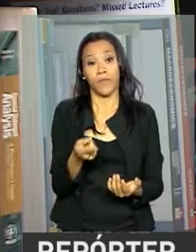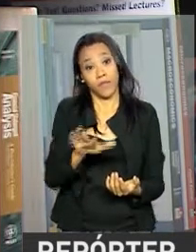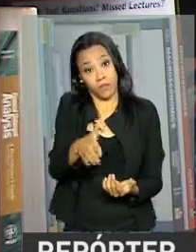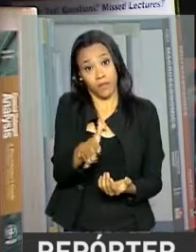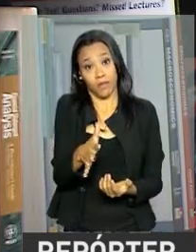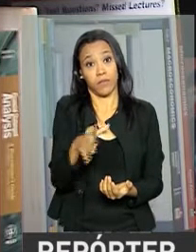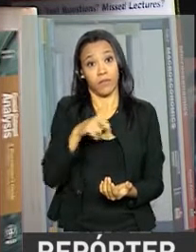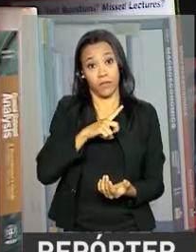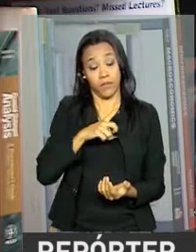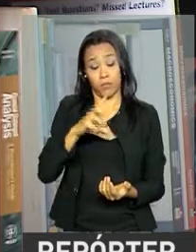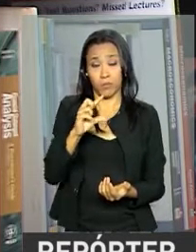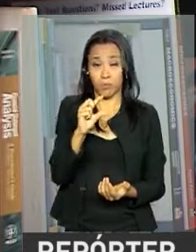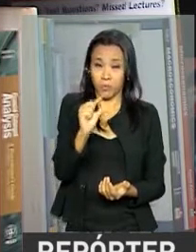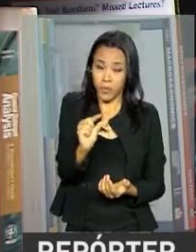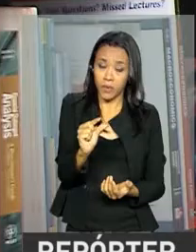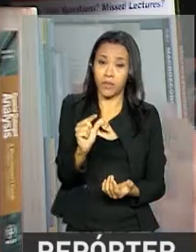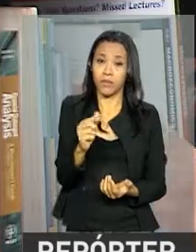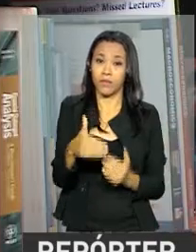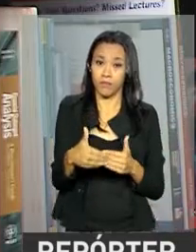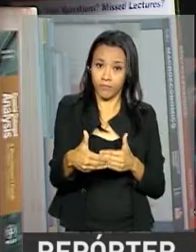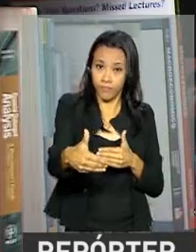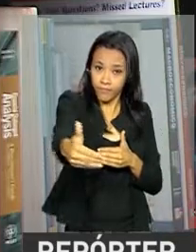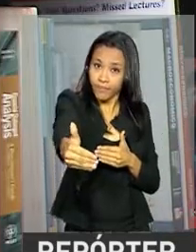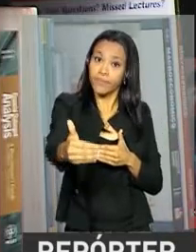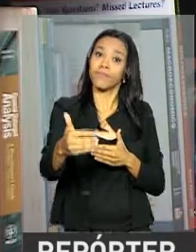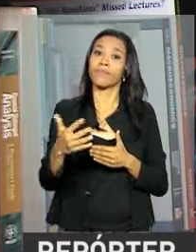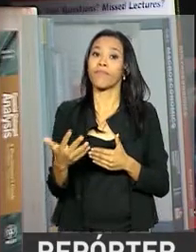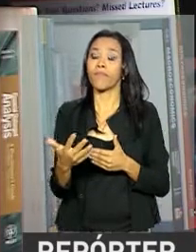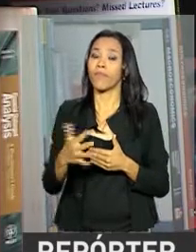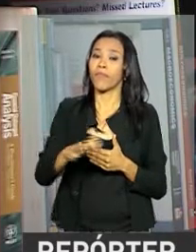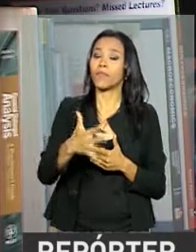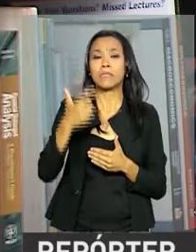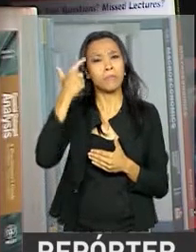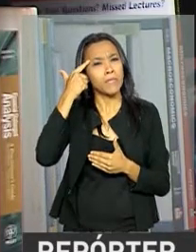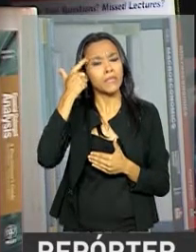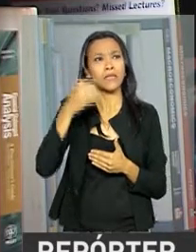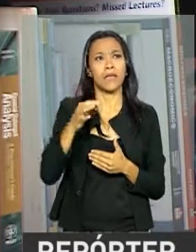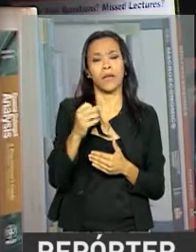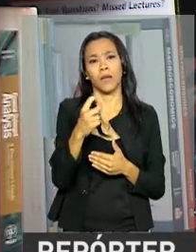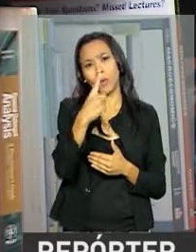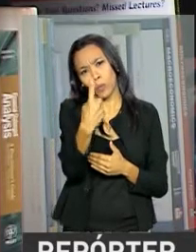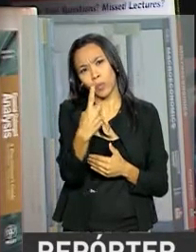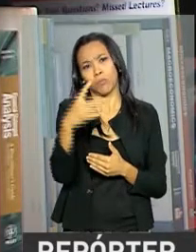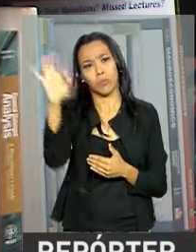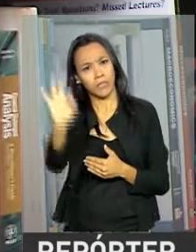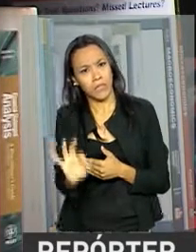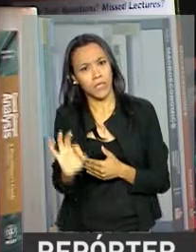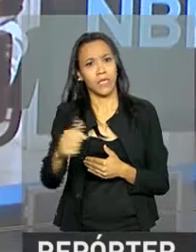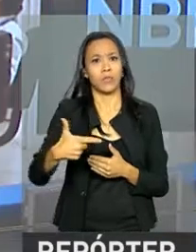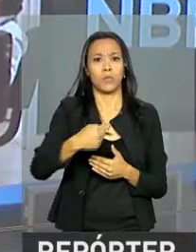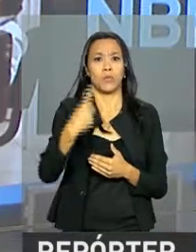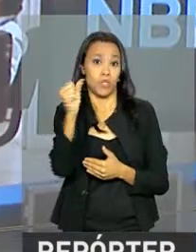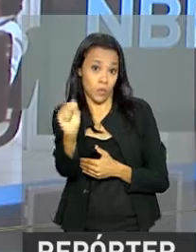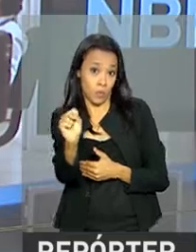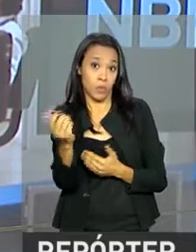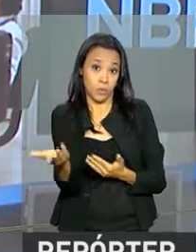até um pouquinho mais do que o meu água e poder para dispensar um por cento para 22 ou